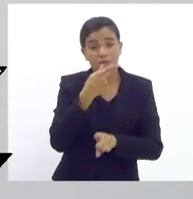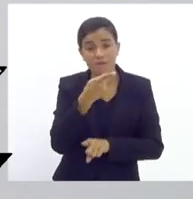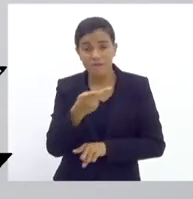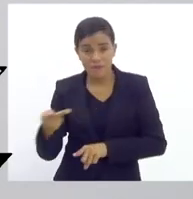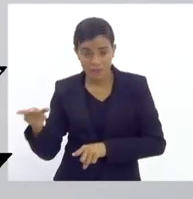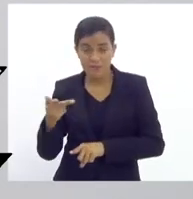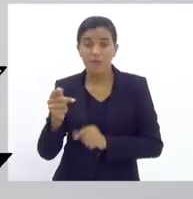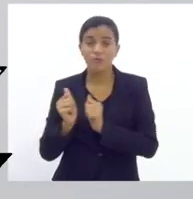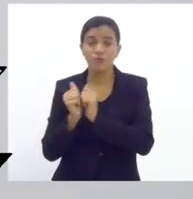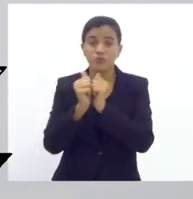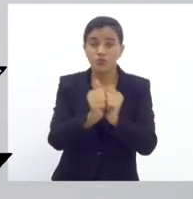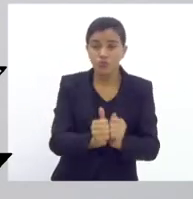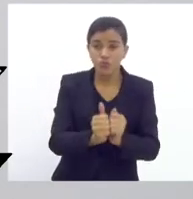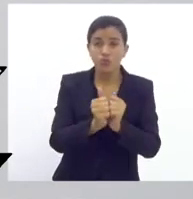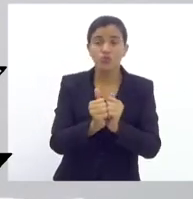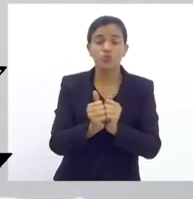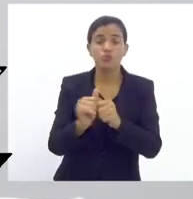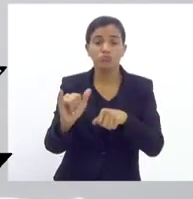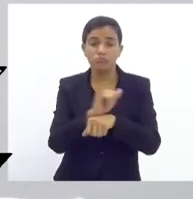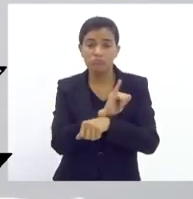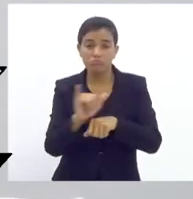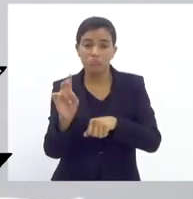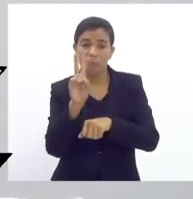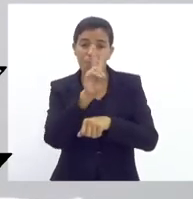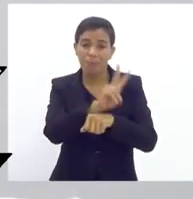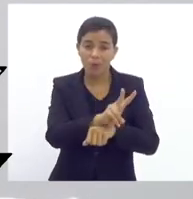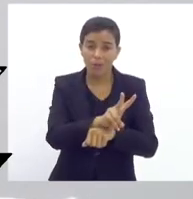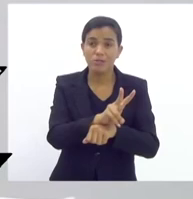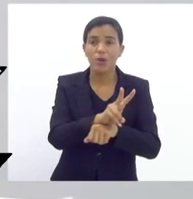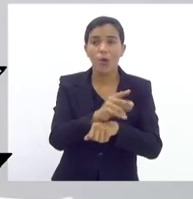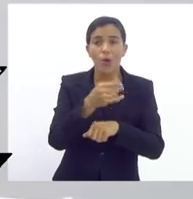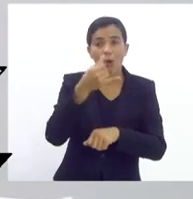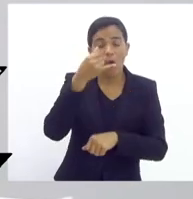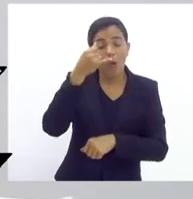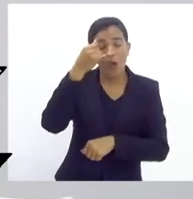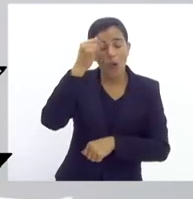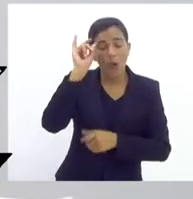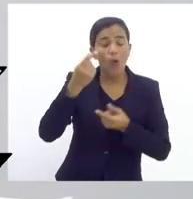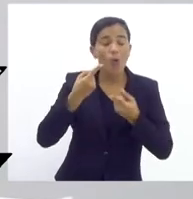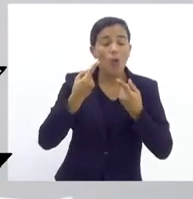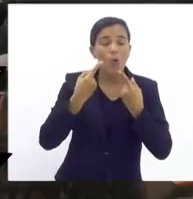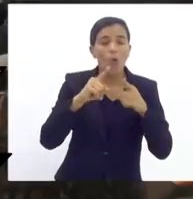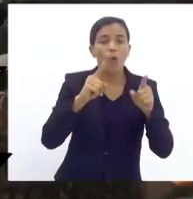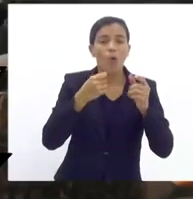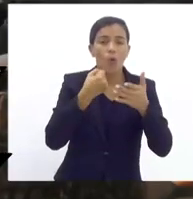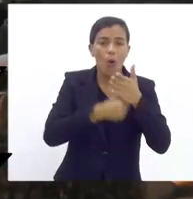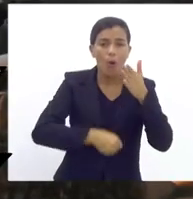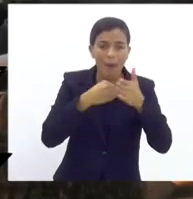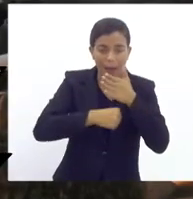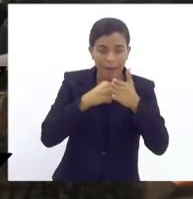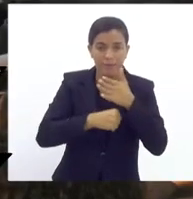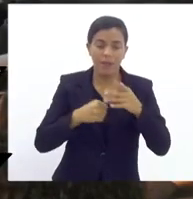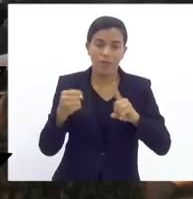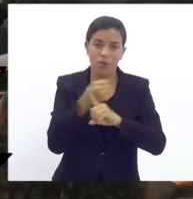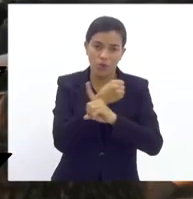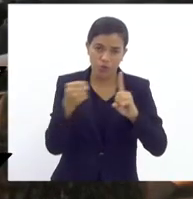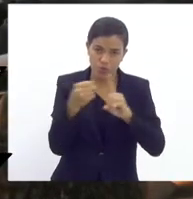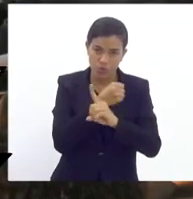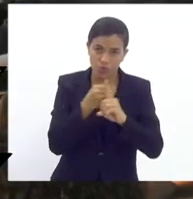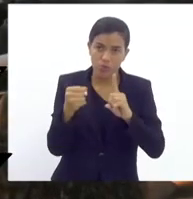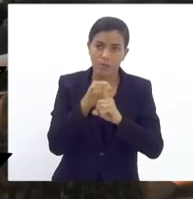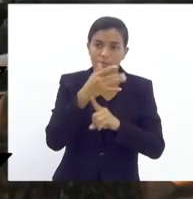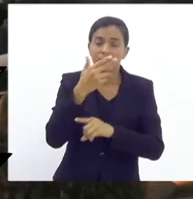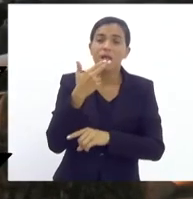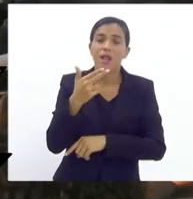e juntamente com o mecanismo de proteção e combate a tortura aqui da alerj a situação dos Migrantes e refugiados